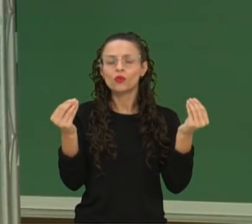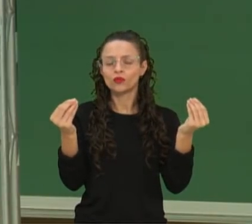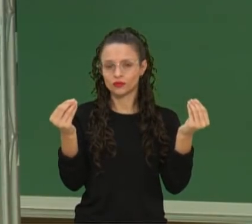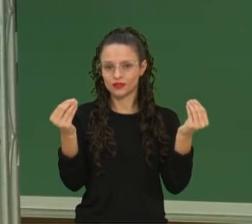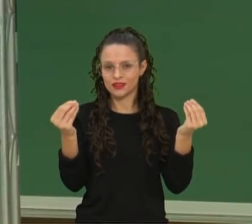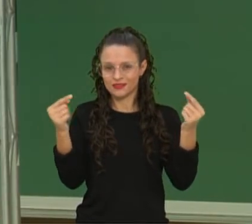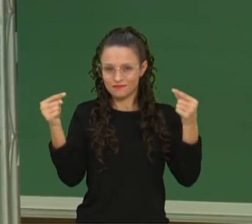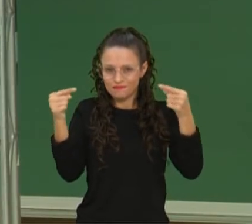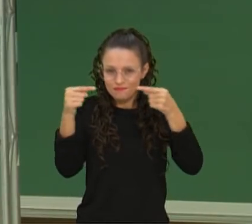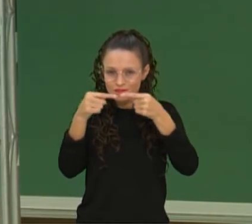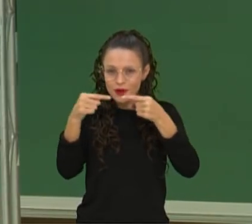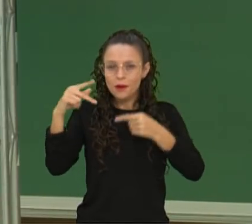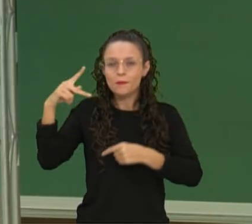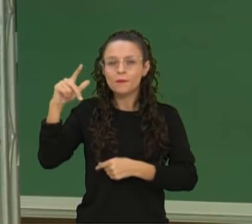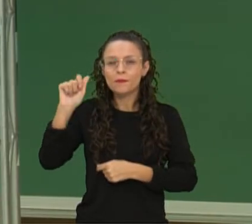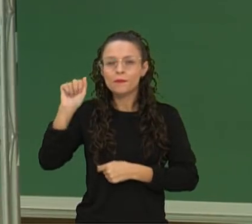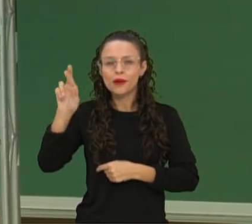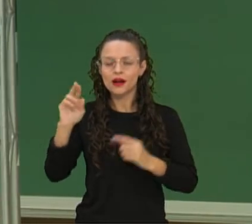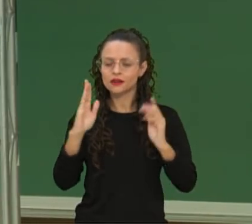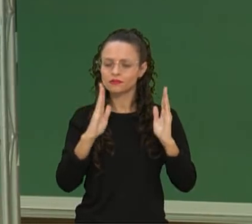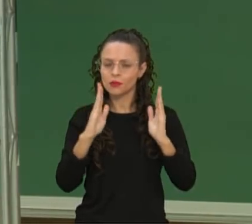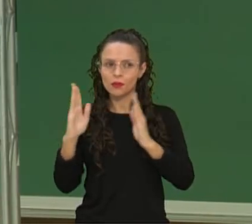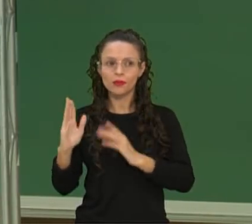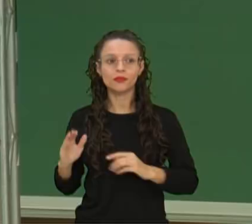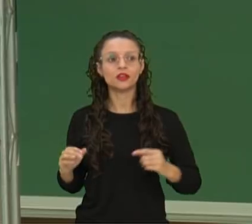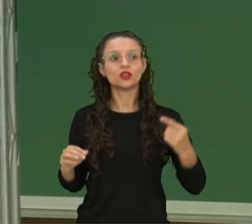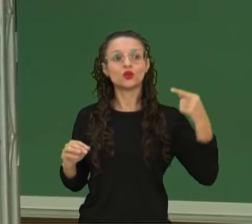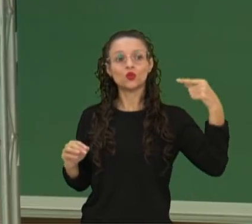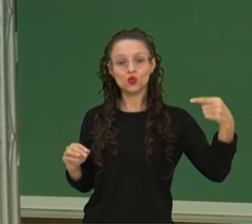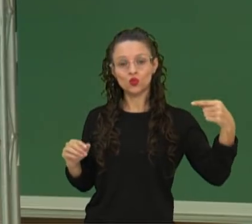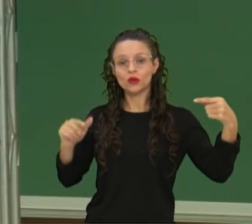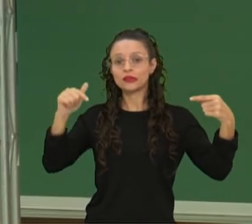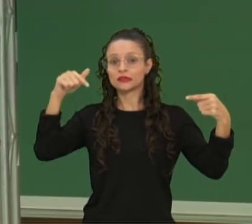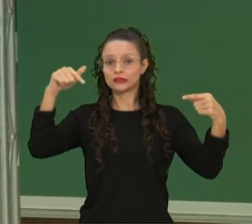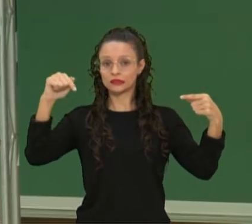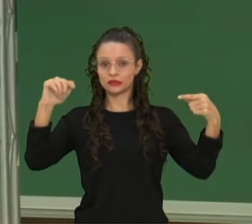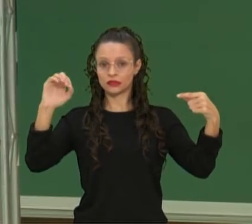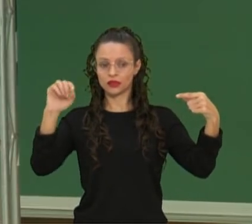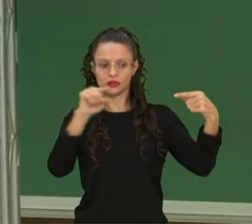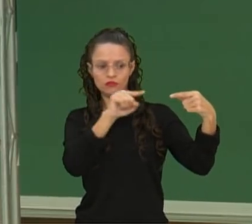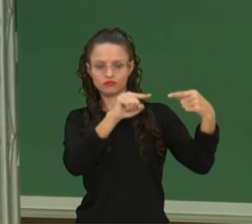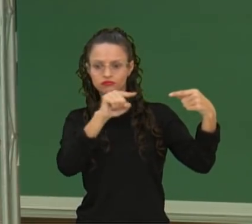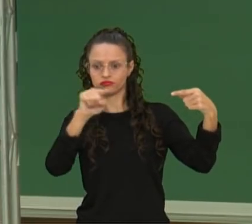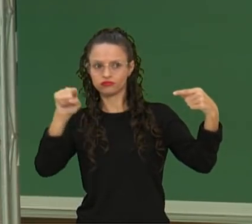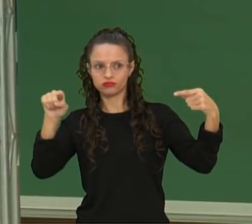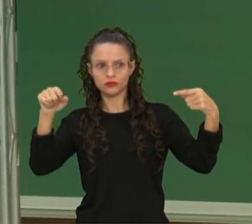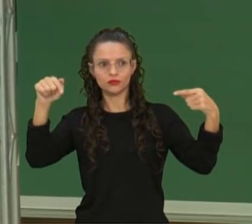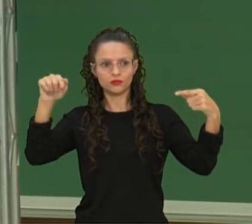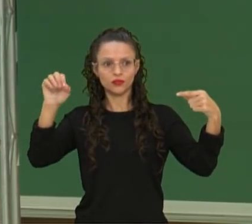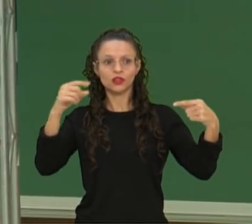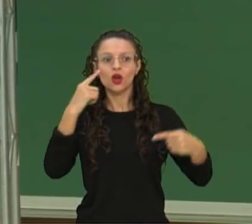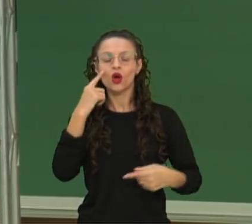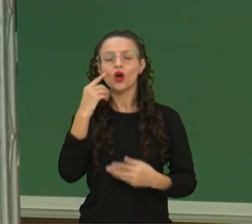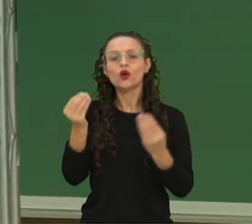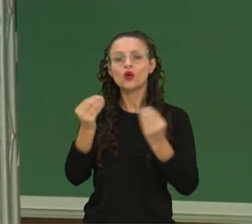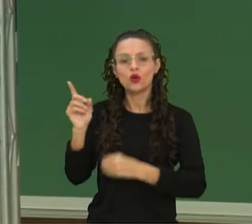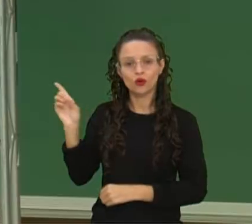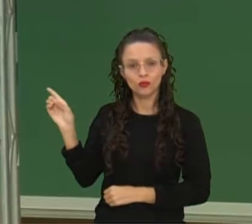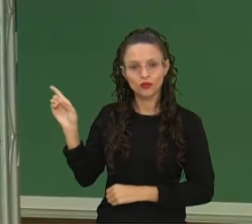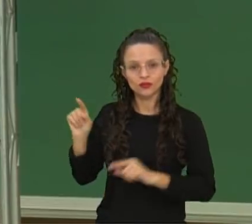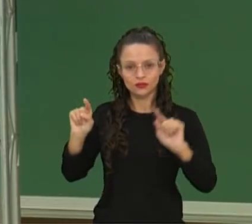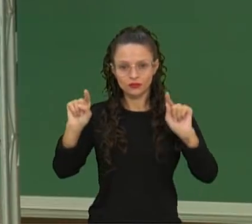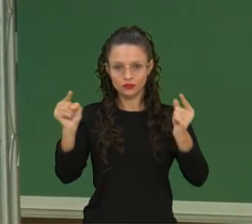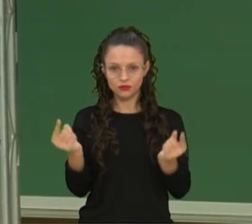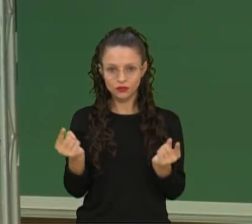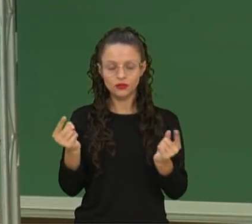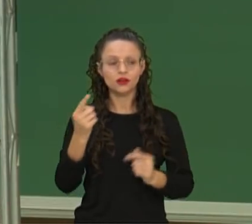ordenado. O número de livros sempre vai aparecer na primeira posição do par e o R$ 70,00 vai aparecer na segunda. Vamos ver como é que isso acontece. Olha